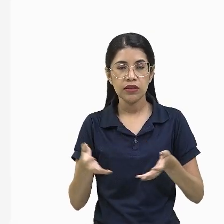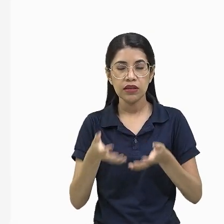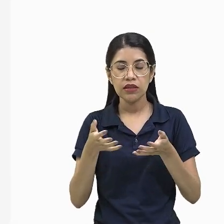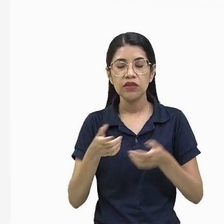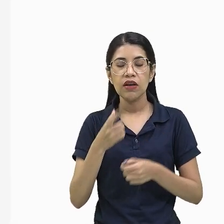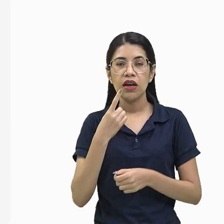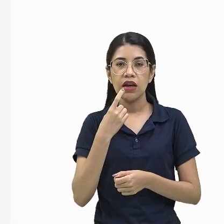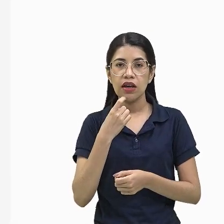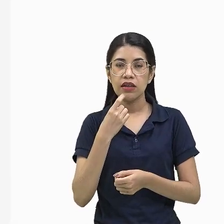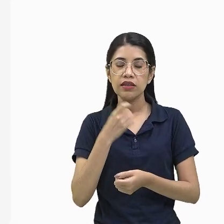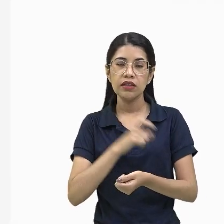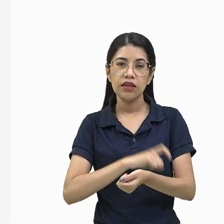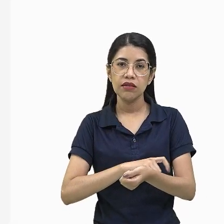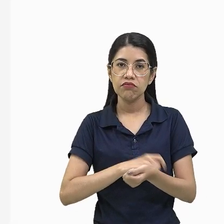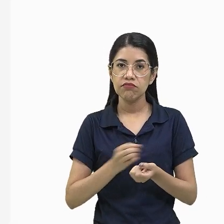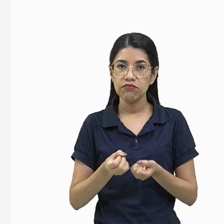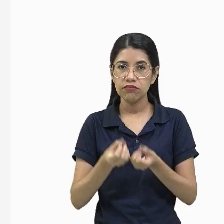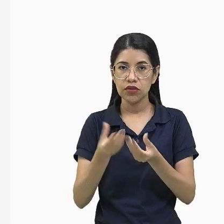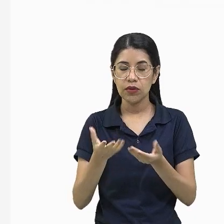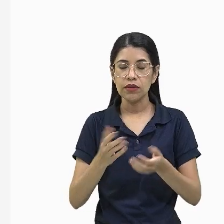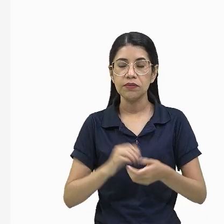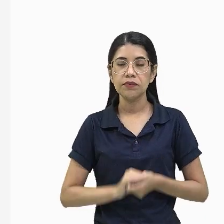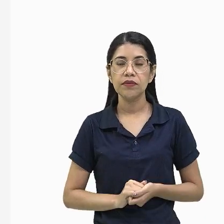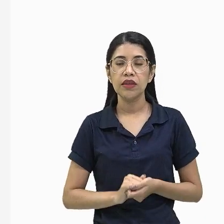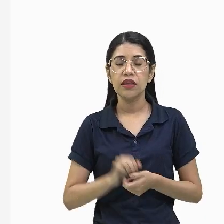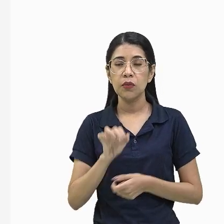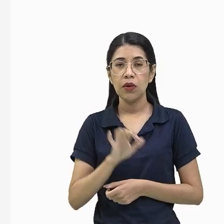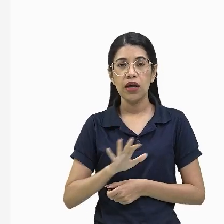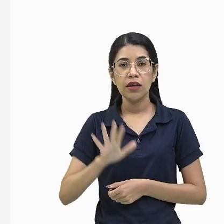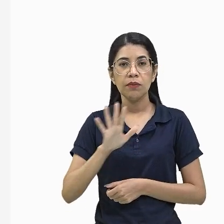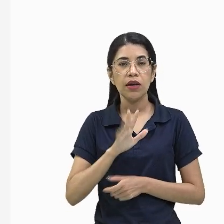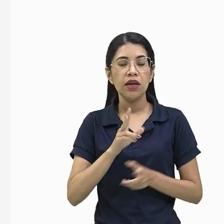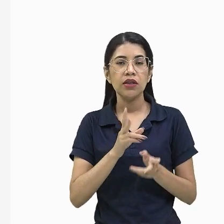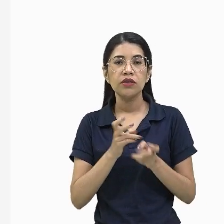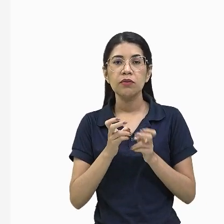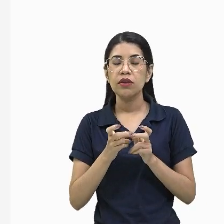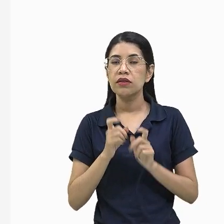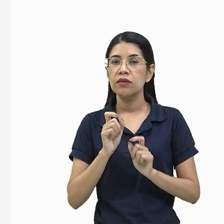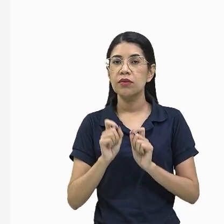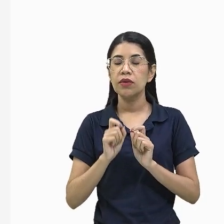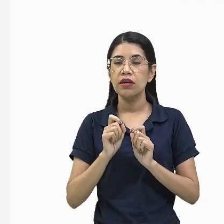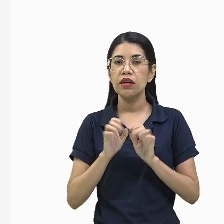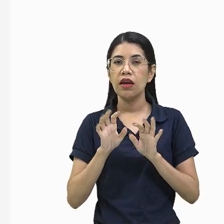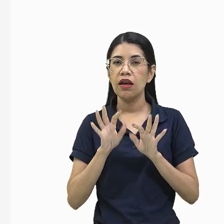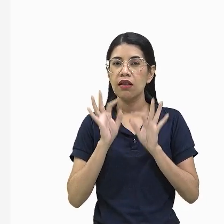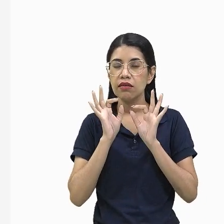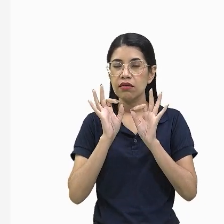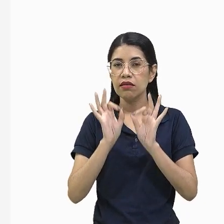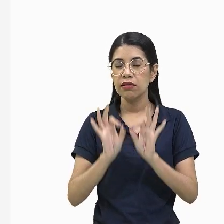claro, começamos observando a imagem. A imagem nos chama a